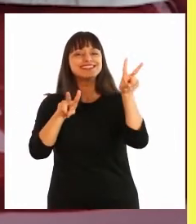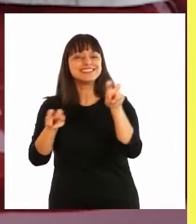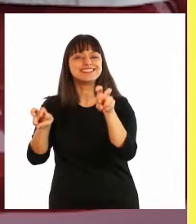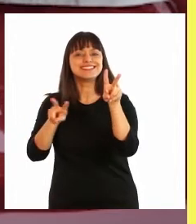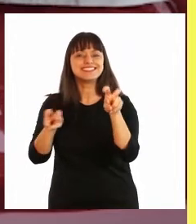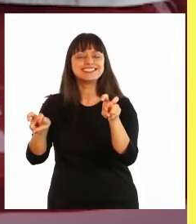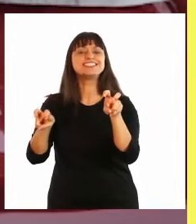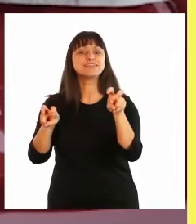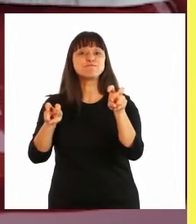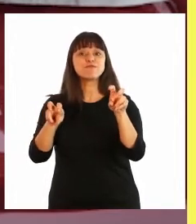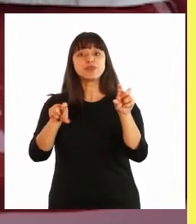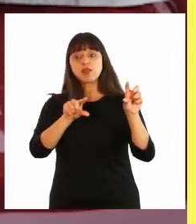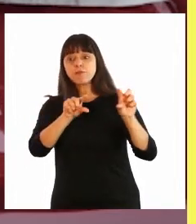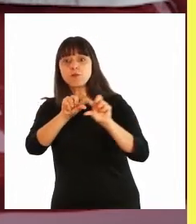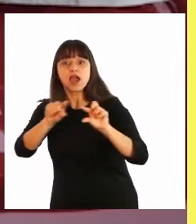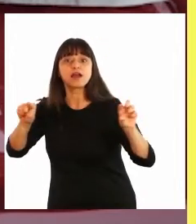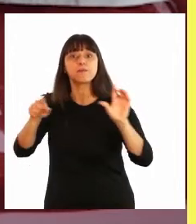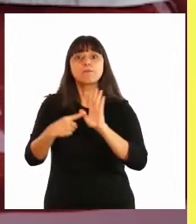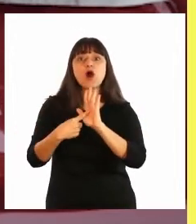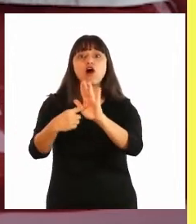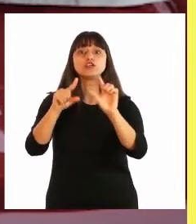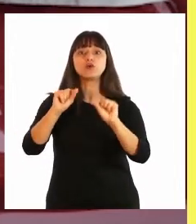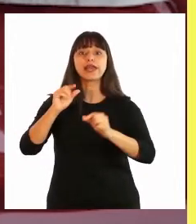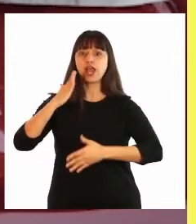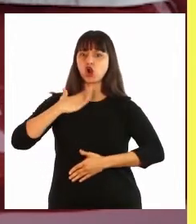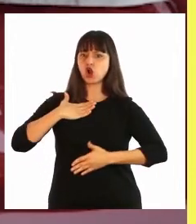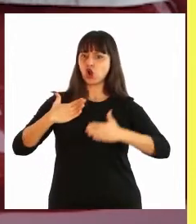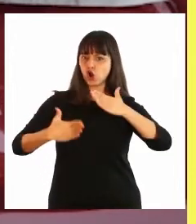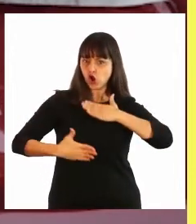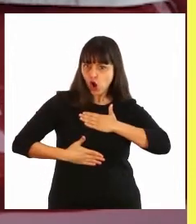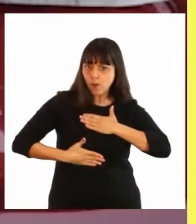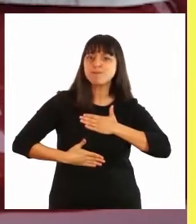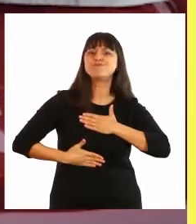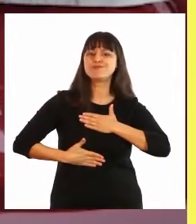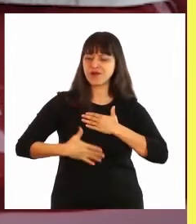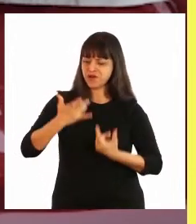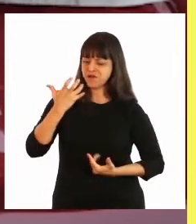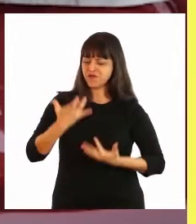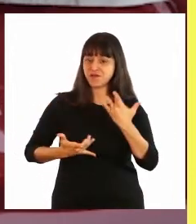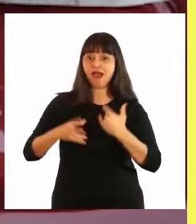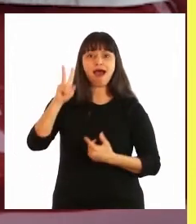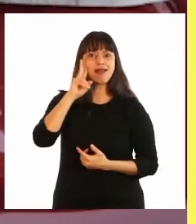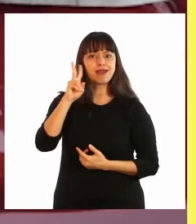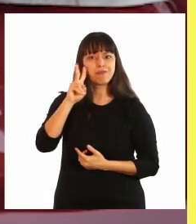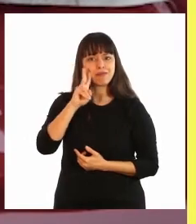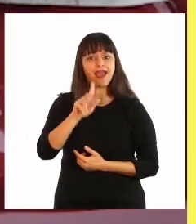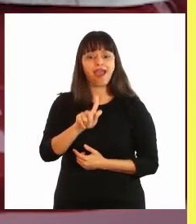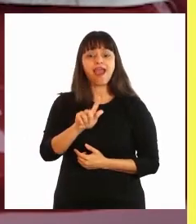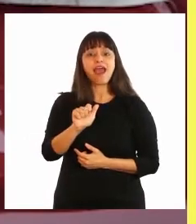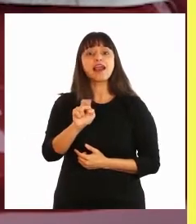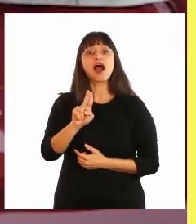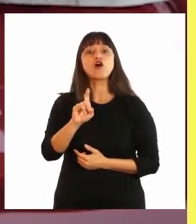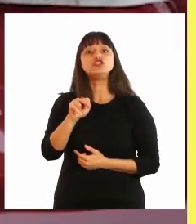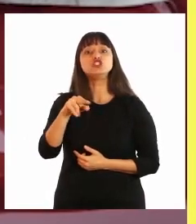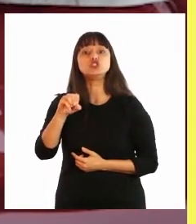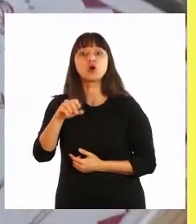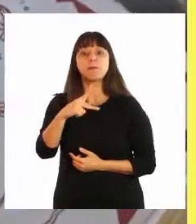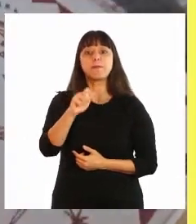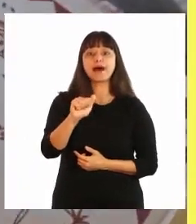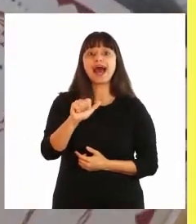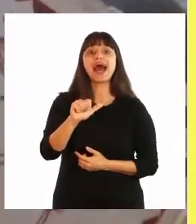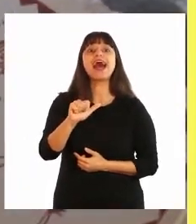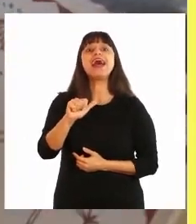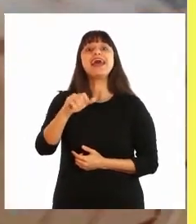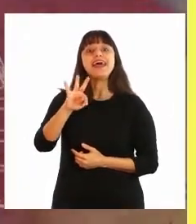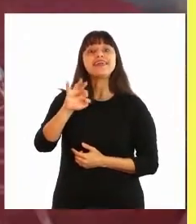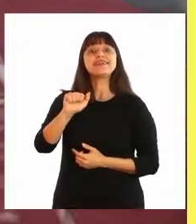corpos indígenas em chamas, é isso, não tem como não lembrar de Galdino Pataxó ou da minha própria experiência no museu. Quando eu